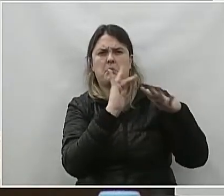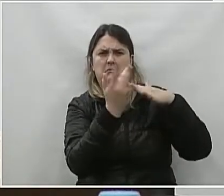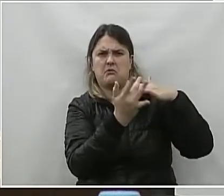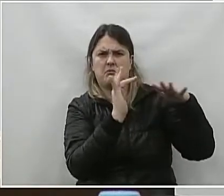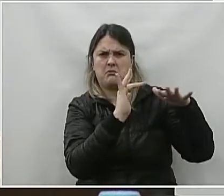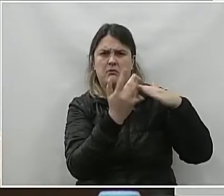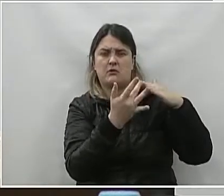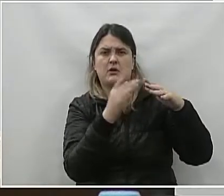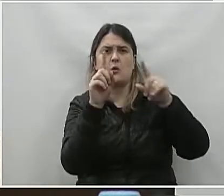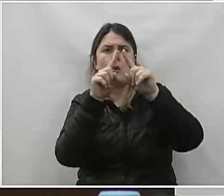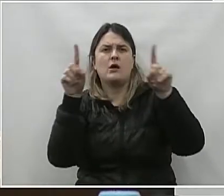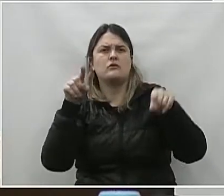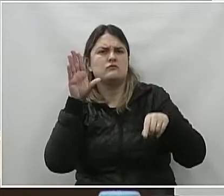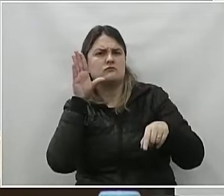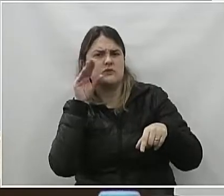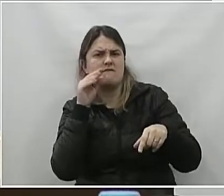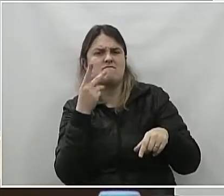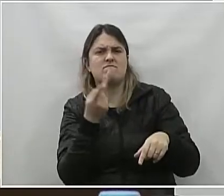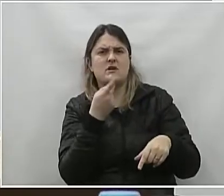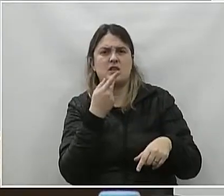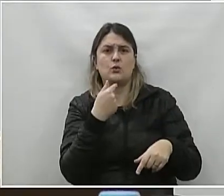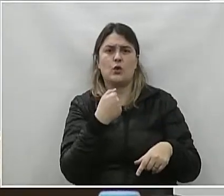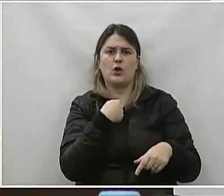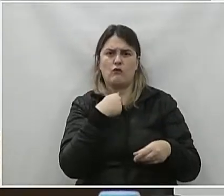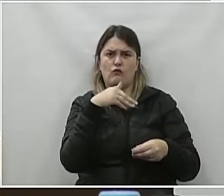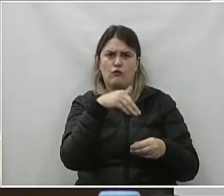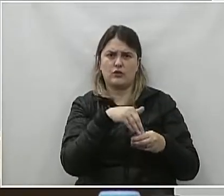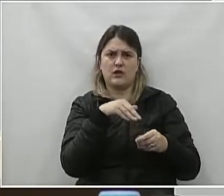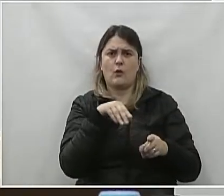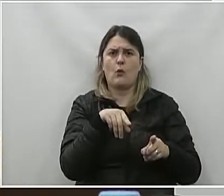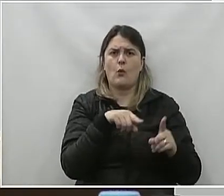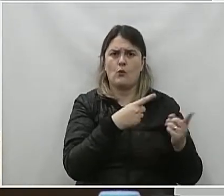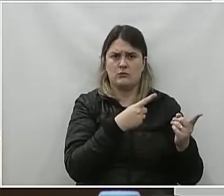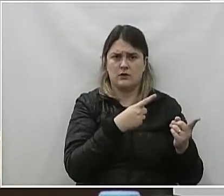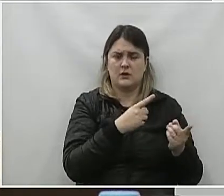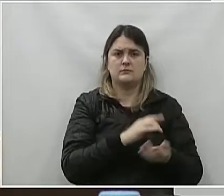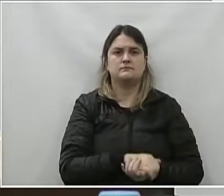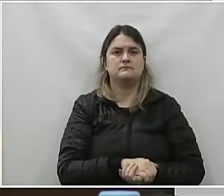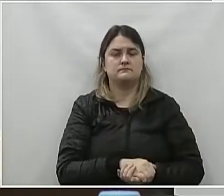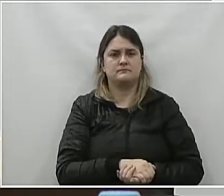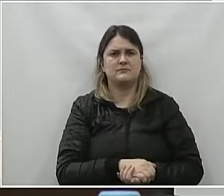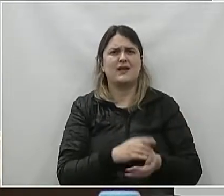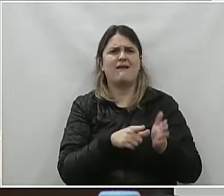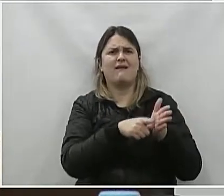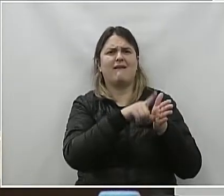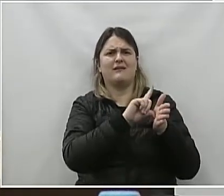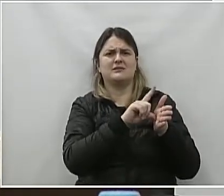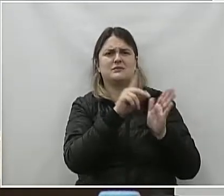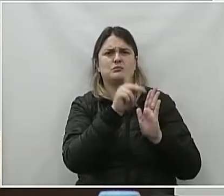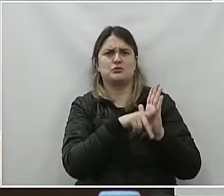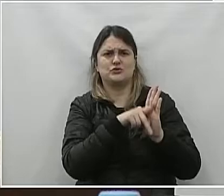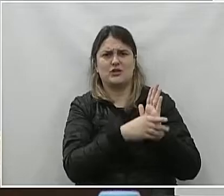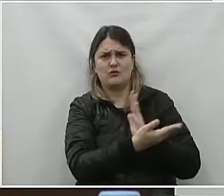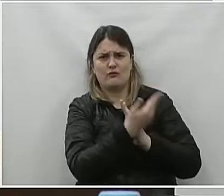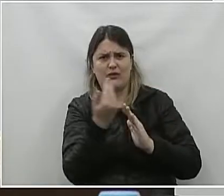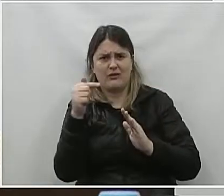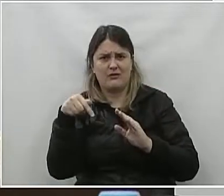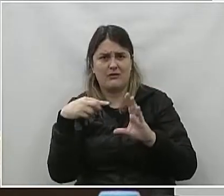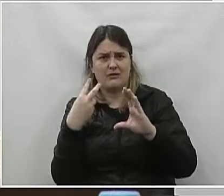aí, de servidores públicos, dizendo que eu votaria contrário aos servidores públicos. Isso antes do projeto entrar na Casa de